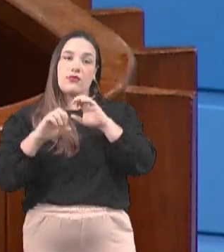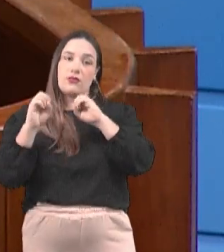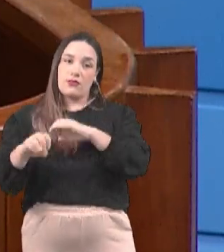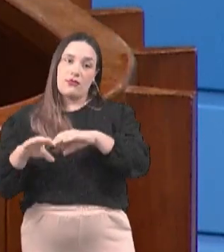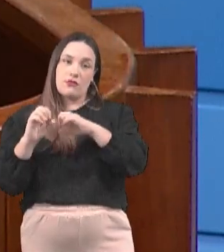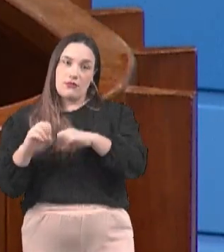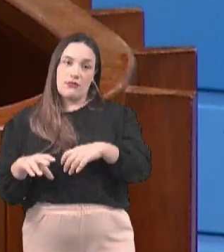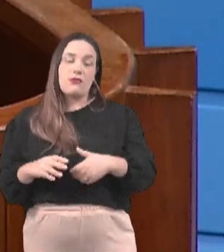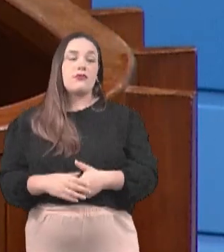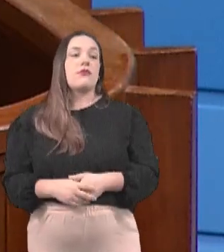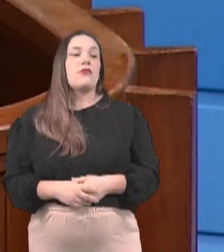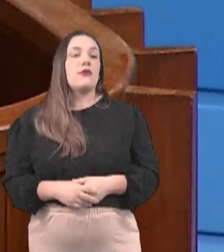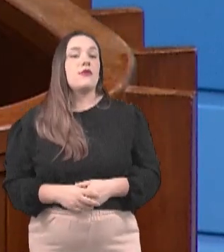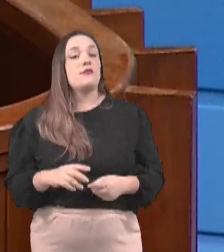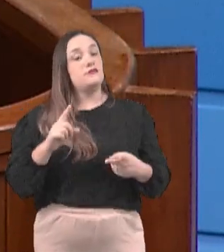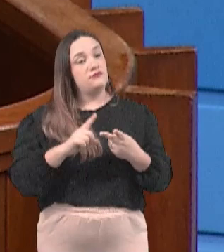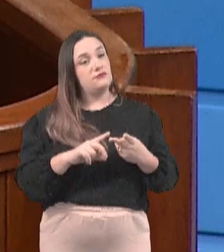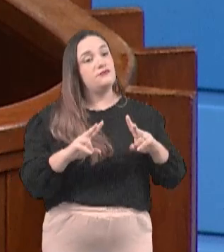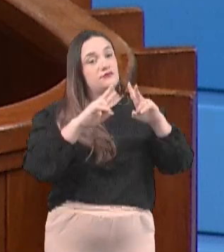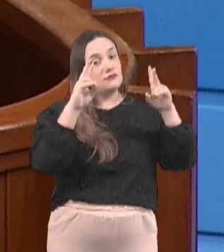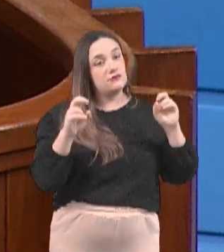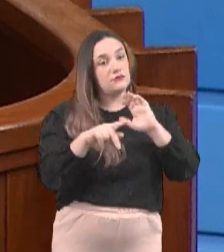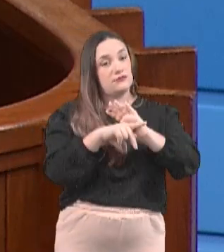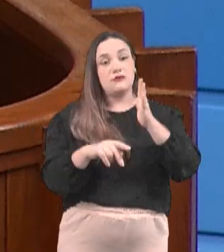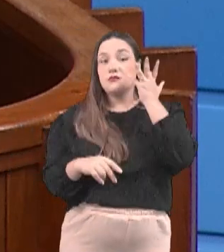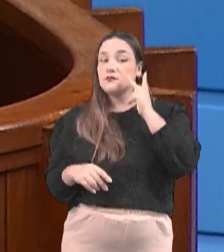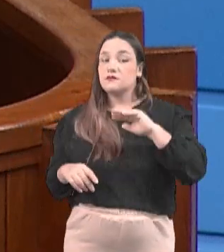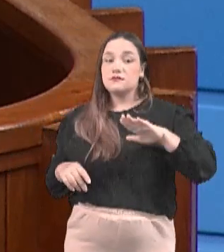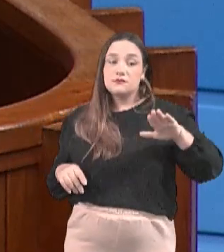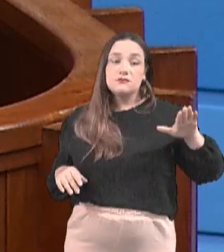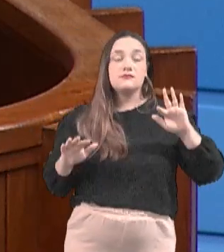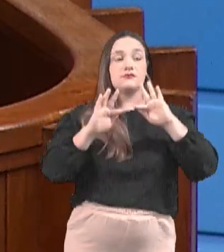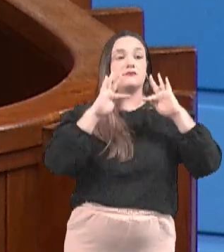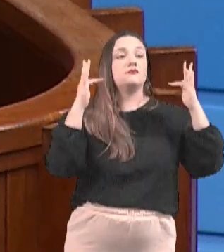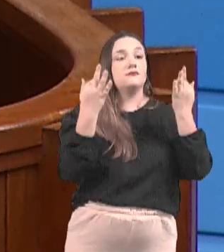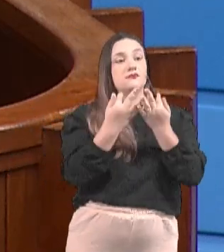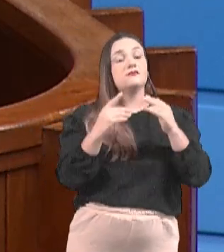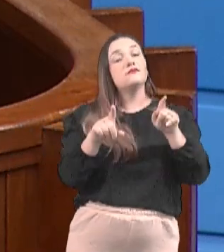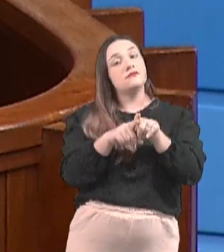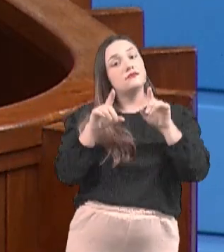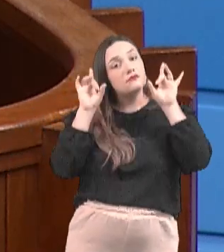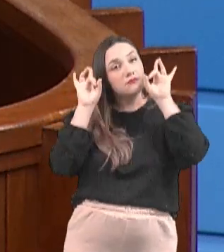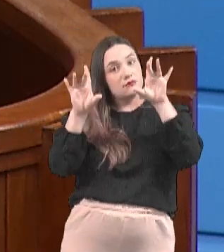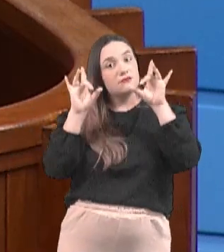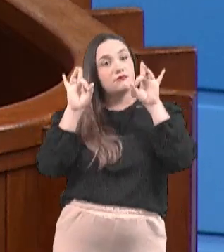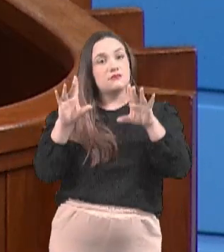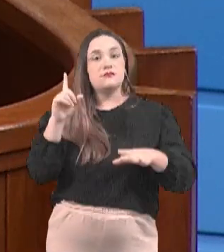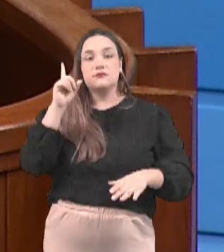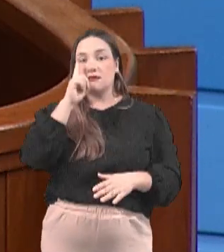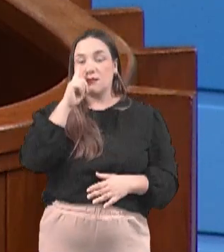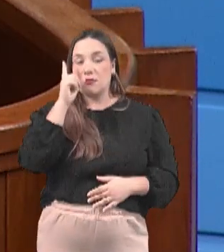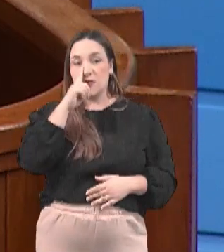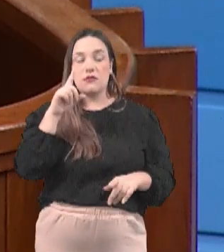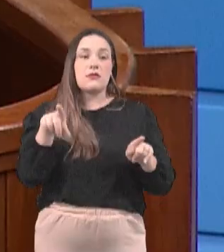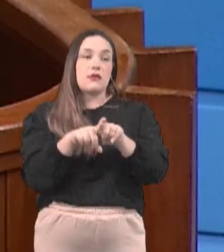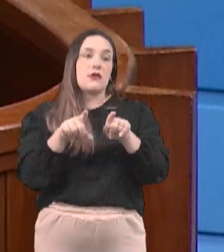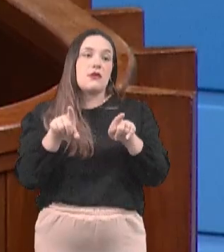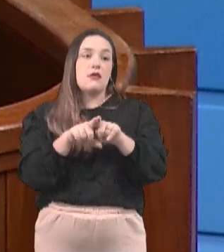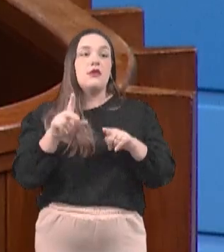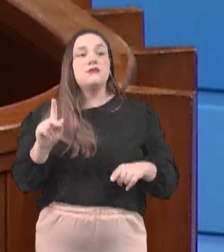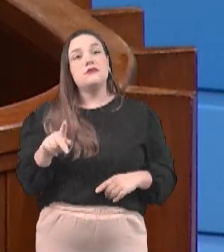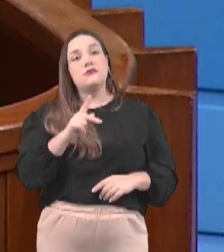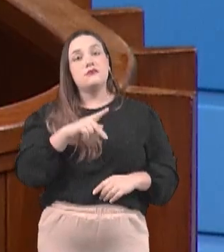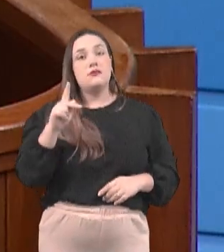diz respeito às crianças, às famílias, mas, em especial, às mães e às